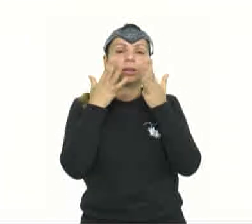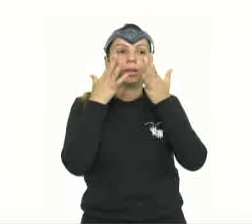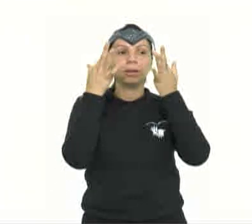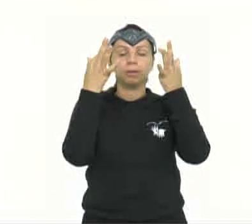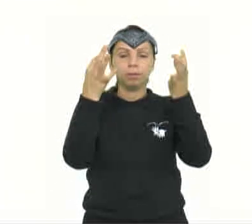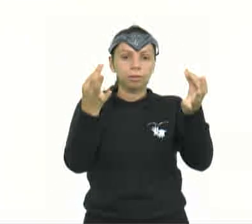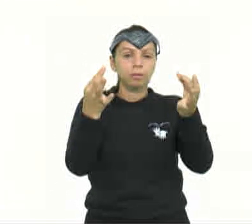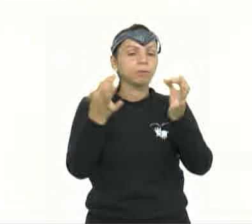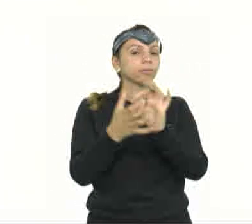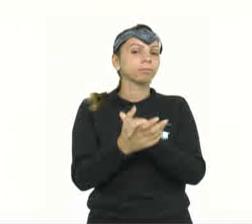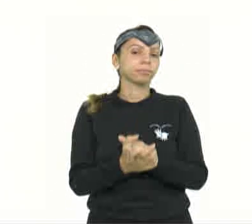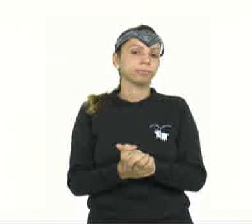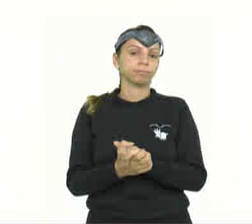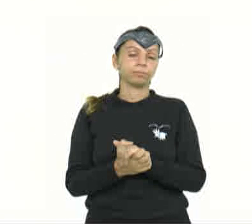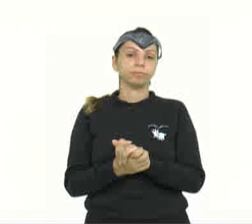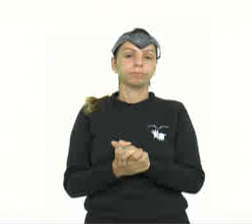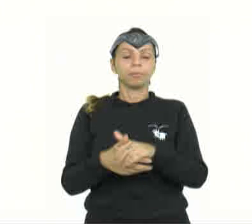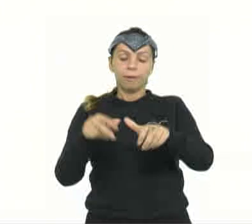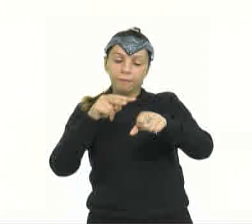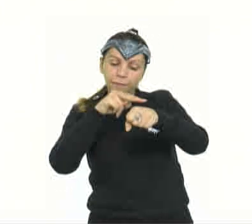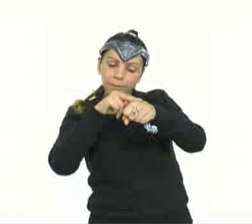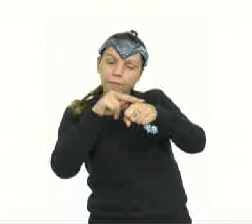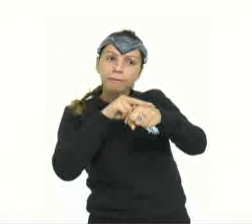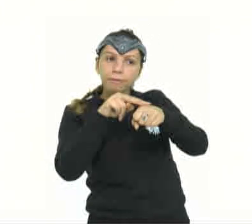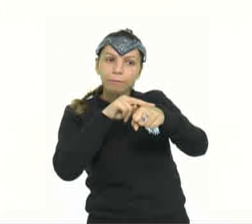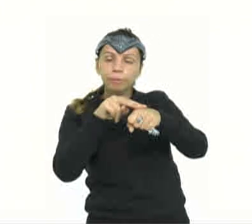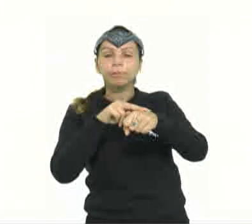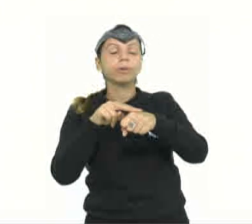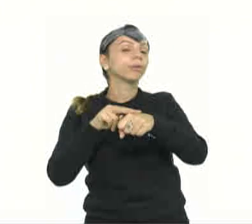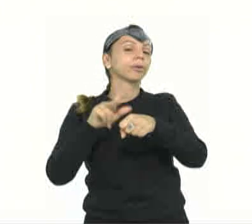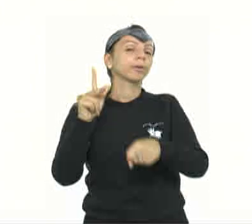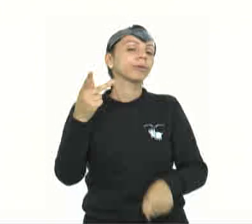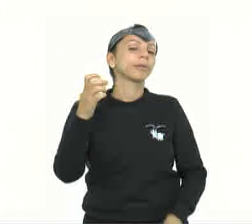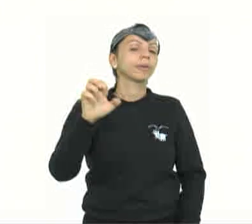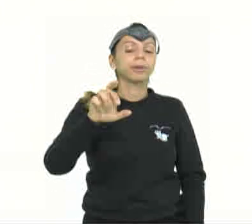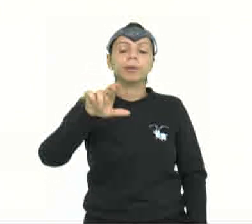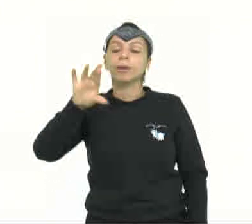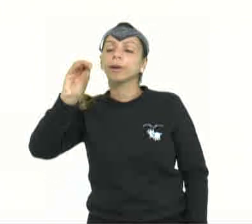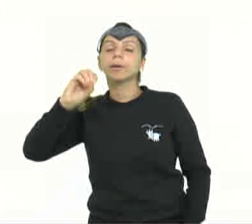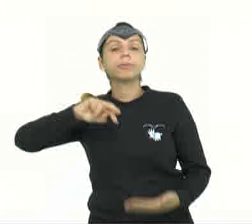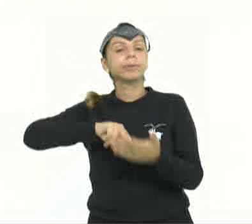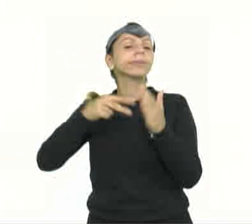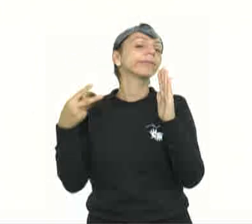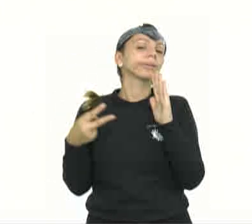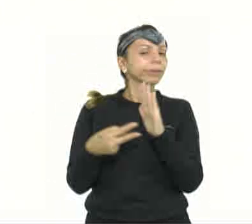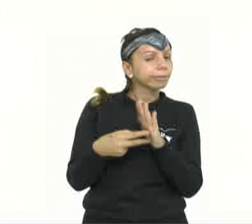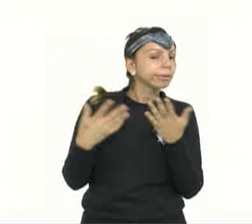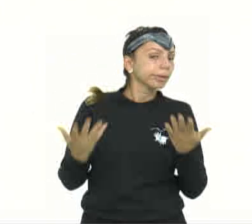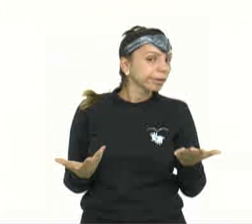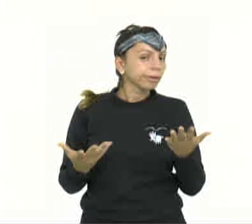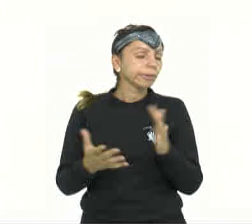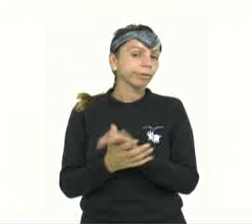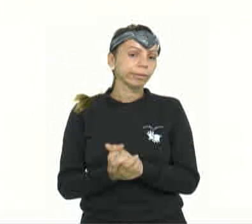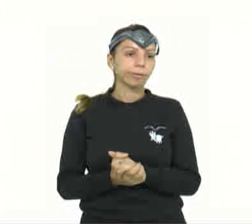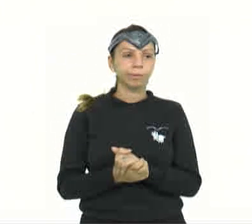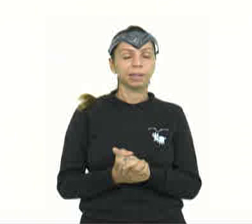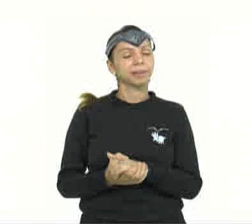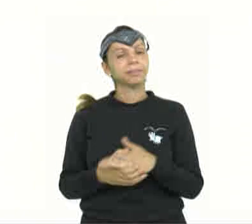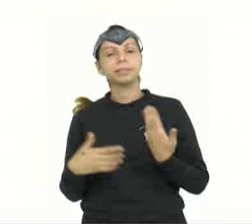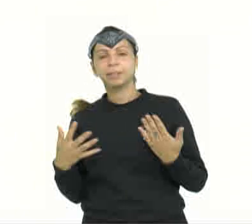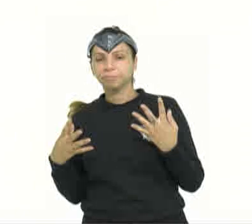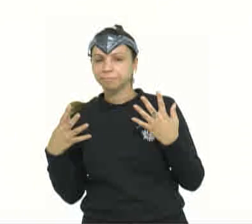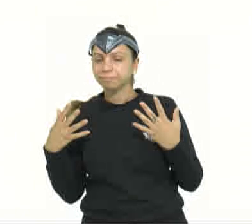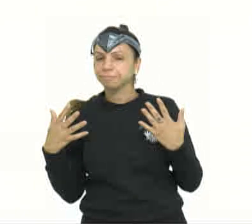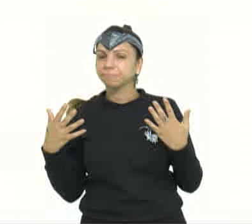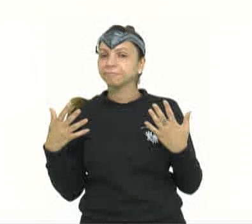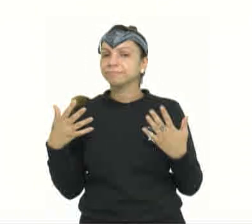atenção, green, verde, arrow. O que significa tudo isso? Ele é meio